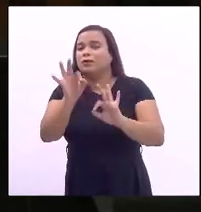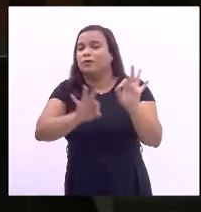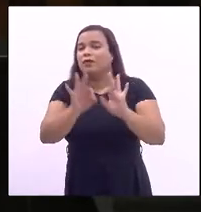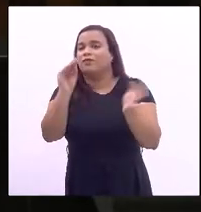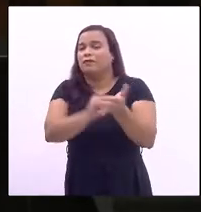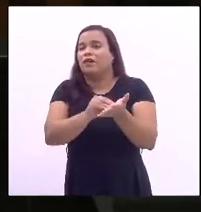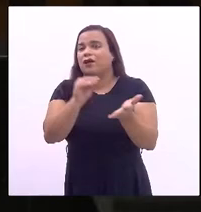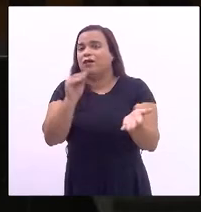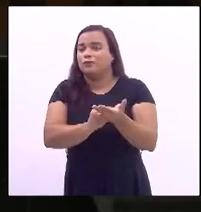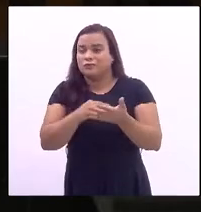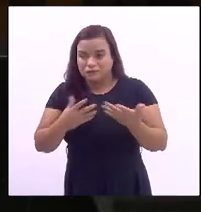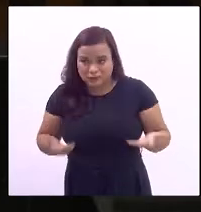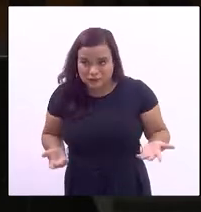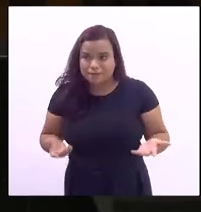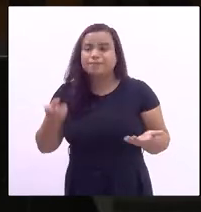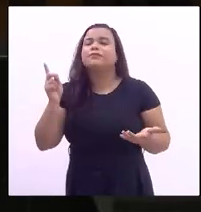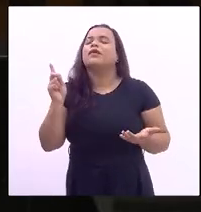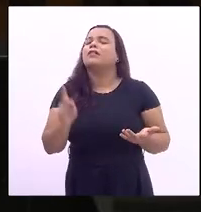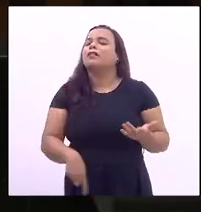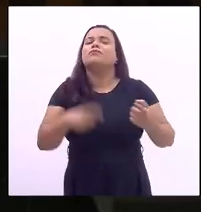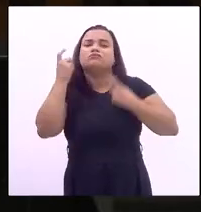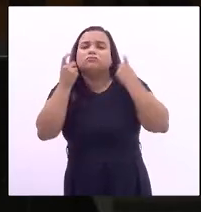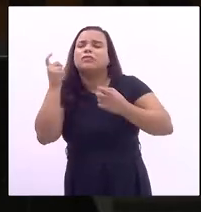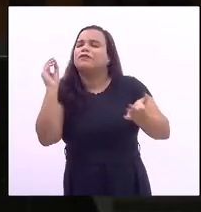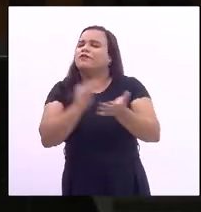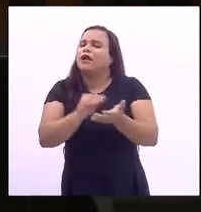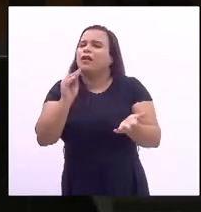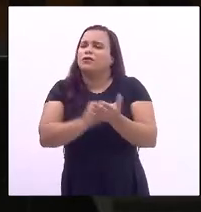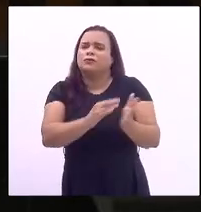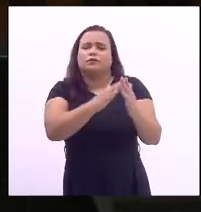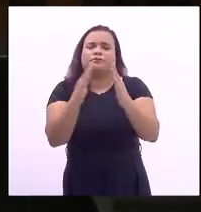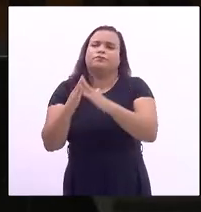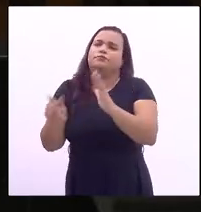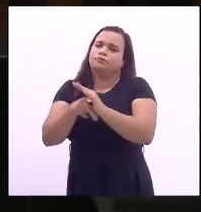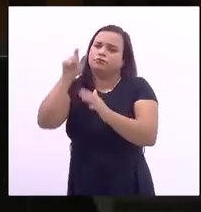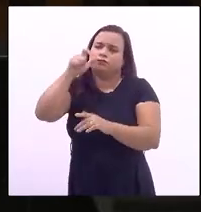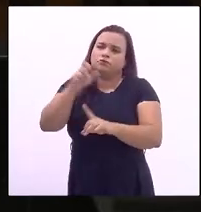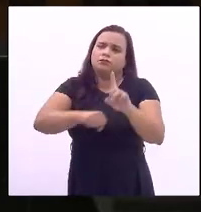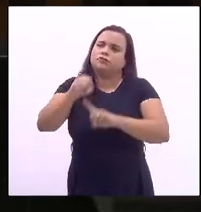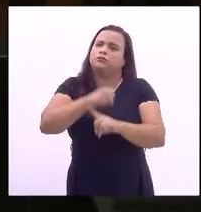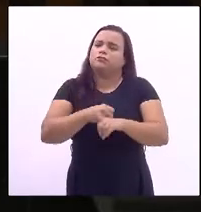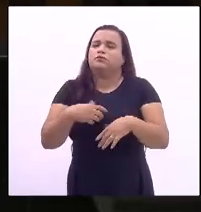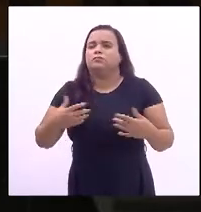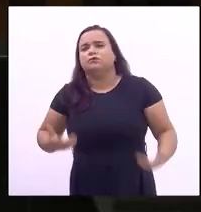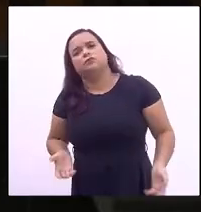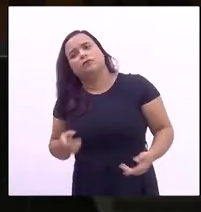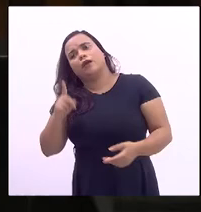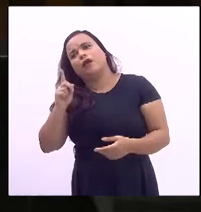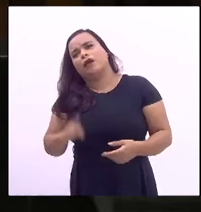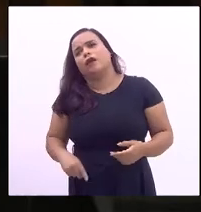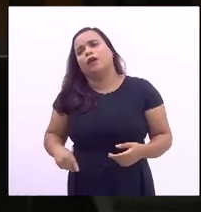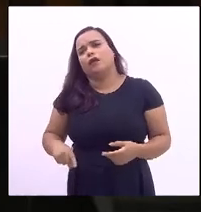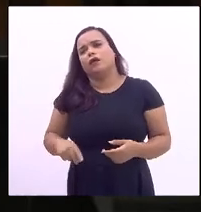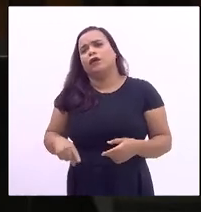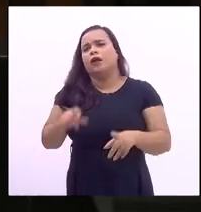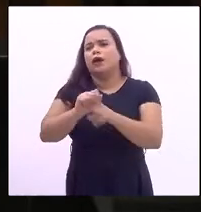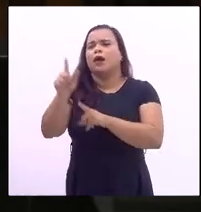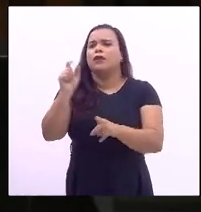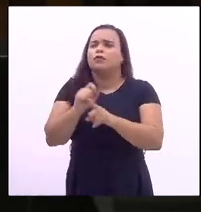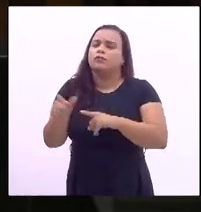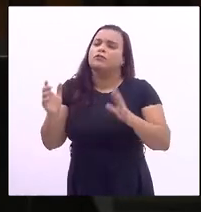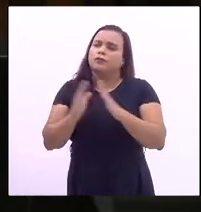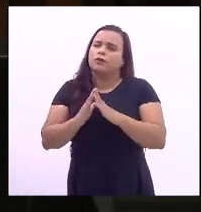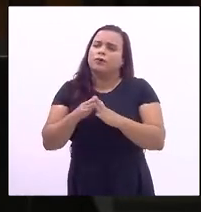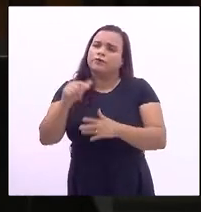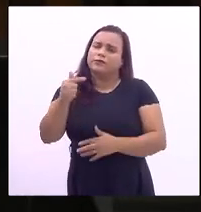planejamento é o caminho da falta da preocupação com habitação de interesse social é o caminho do aluguel de um